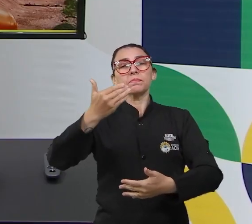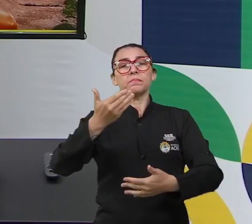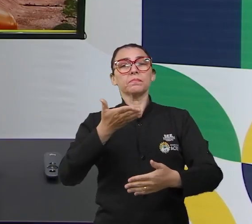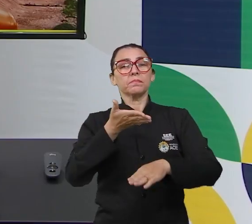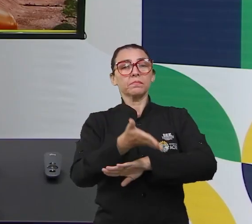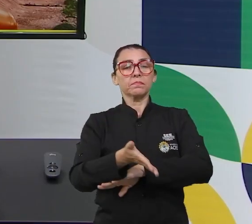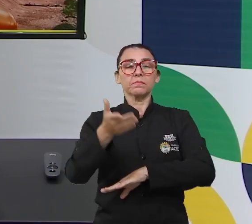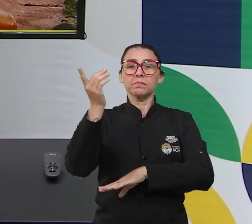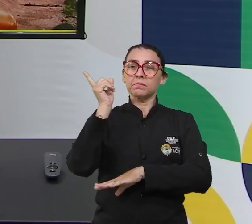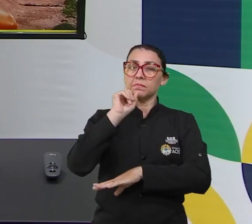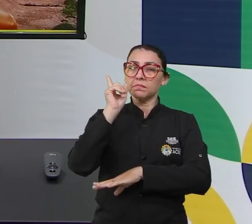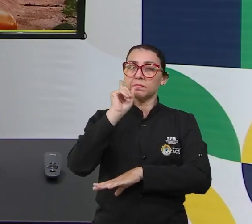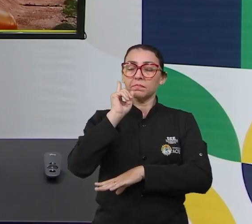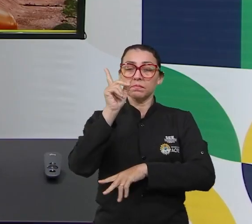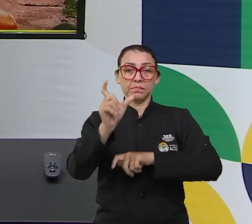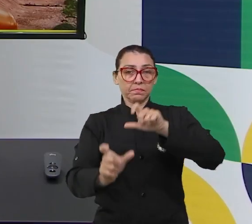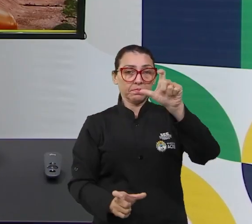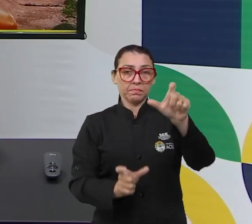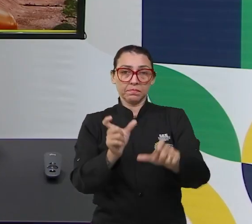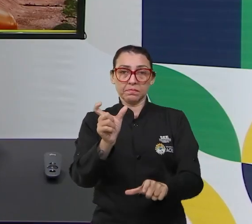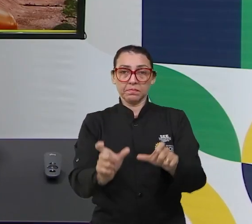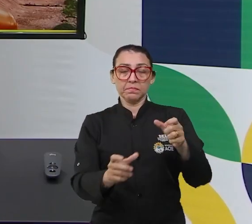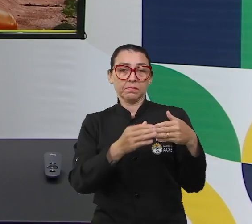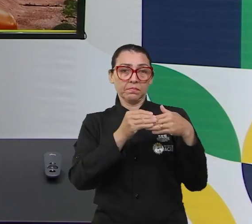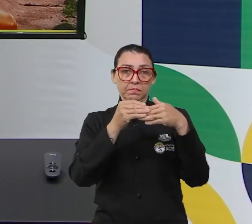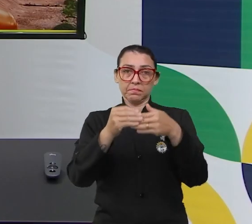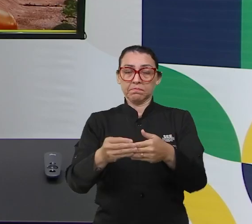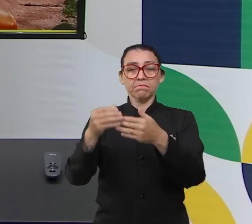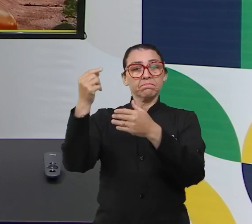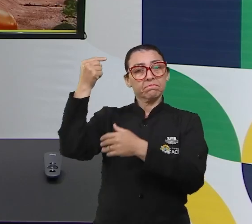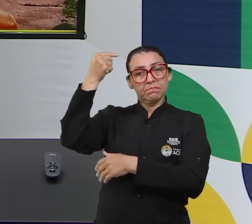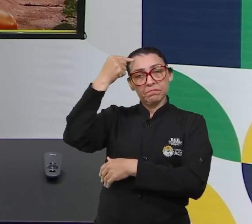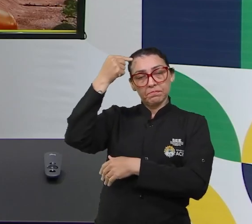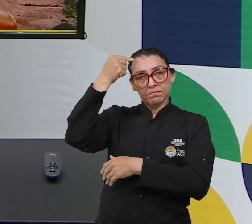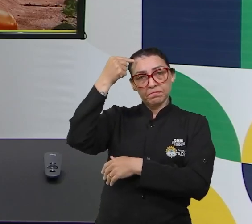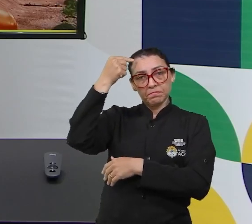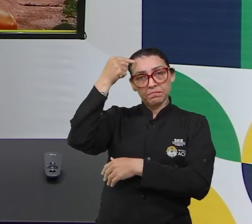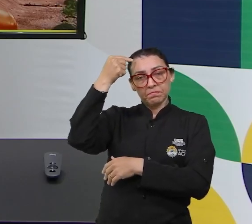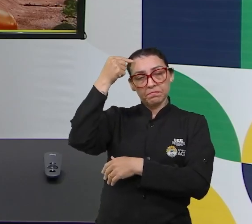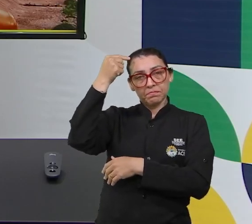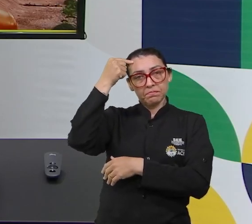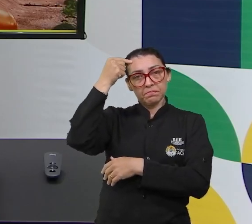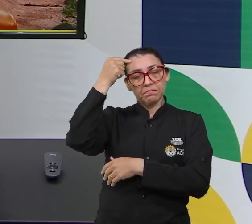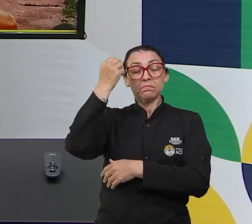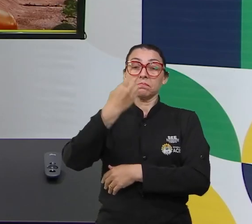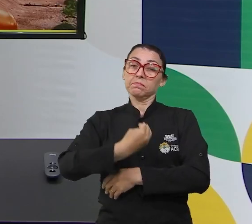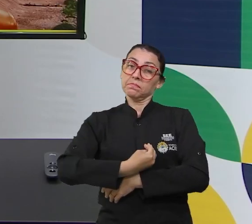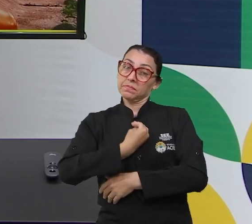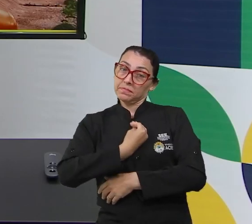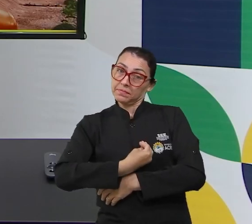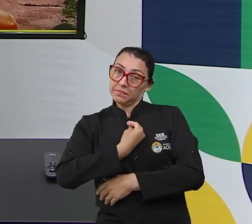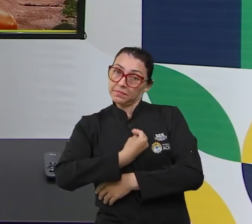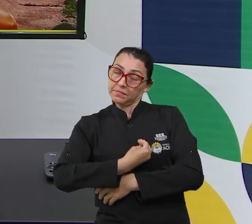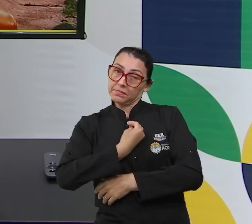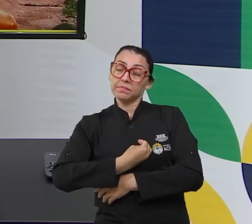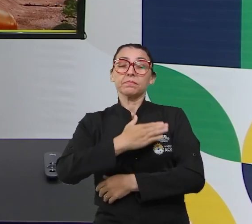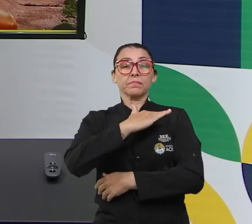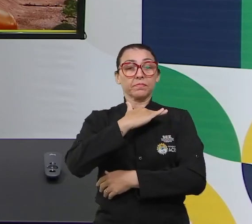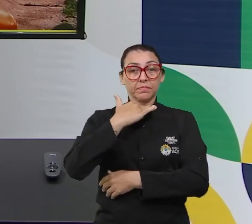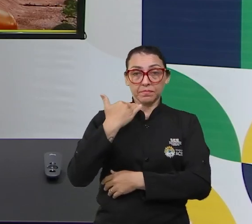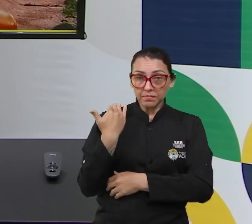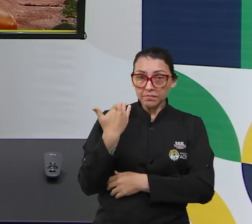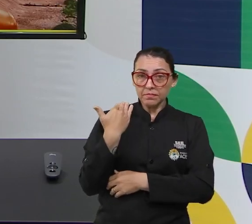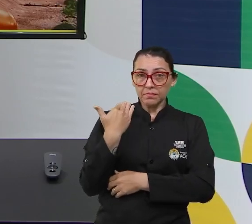dia a dia das pessoas, trazendo essa reflexão, seja sobre vida, seja sobre